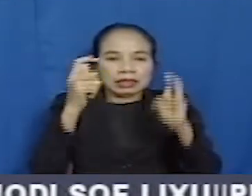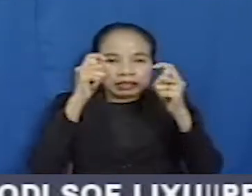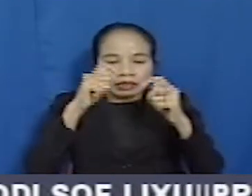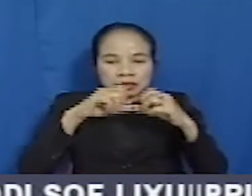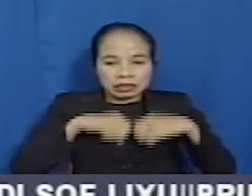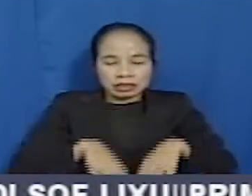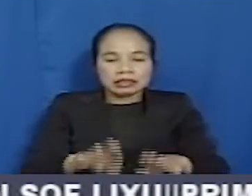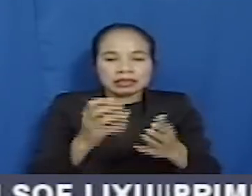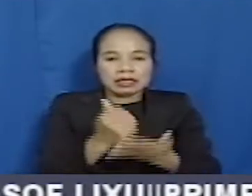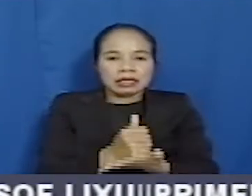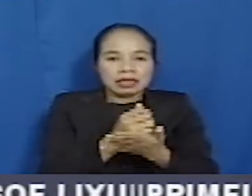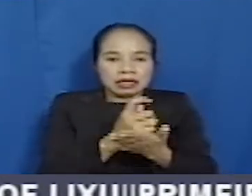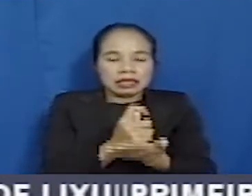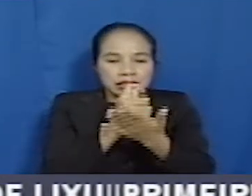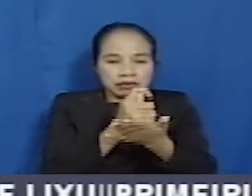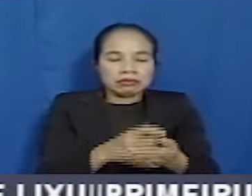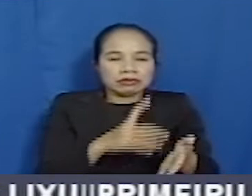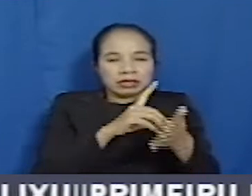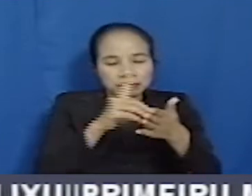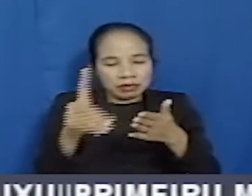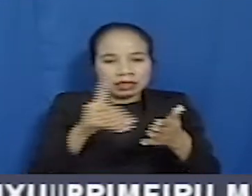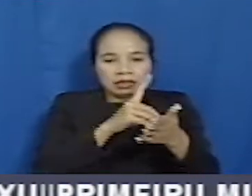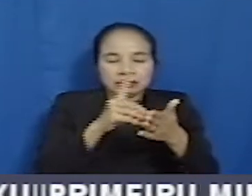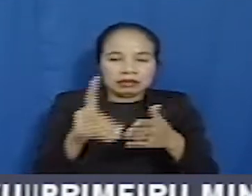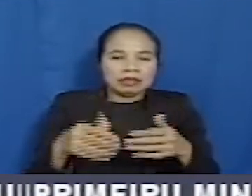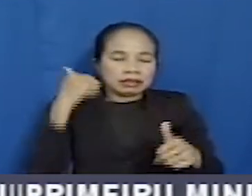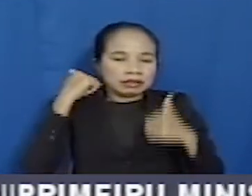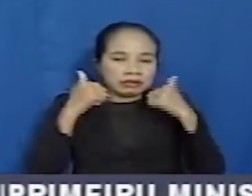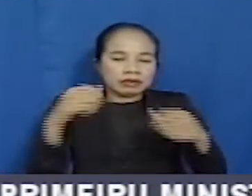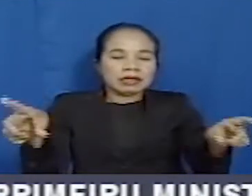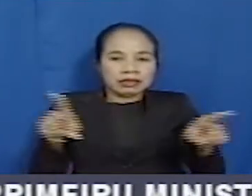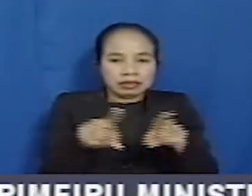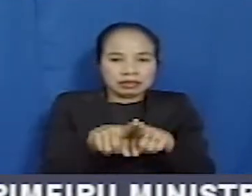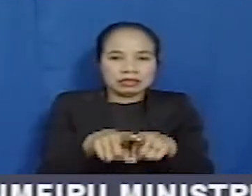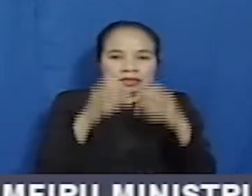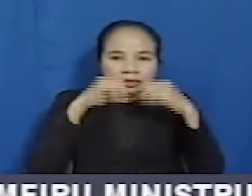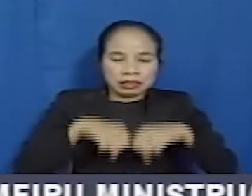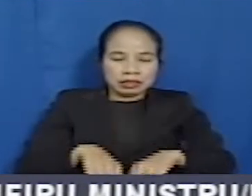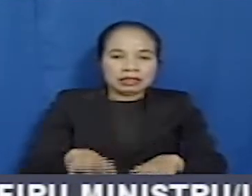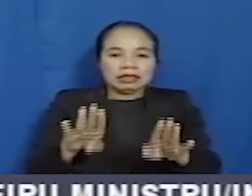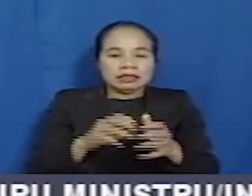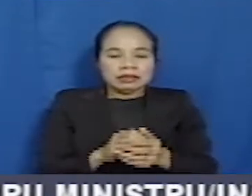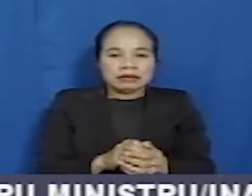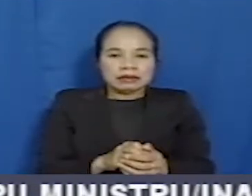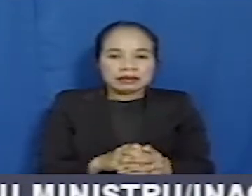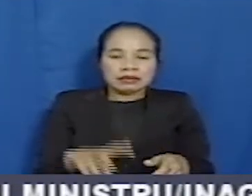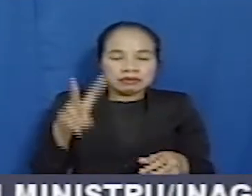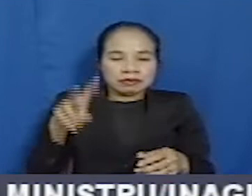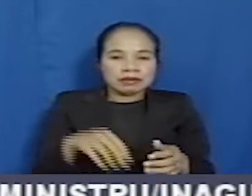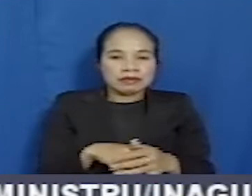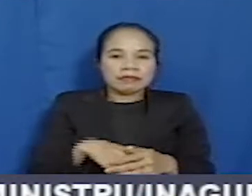Quase, quase semana a semana atividades ilegais no novembro que acontece e a Tansi entre lira no Akrema, né? As